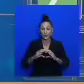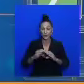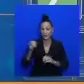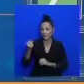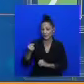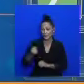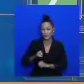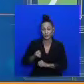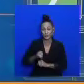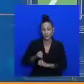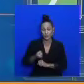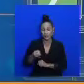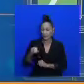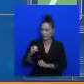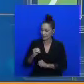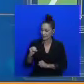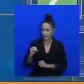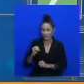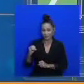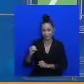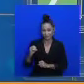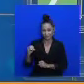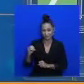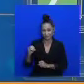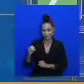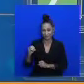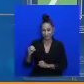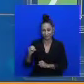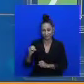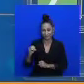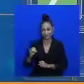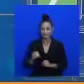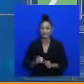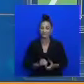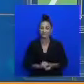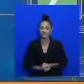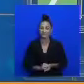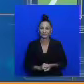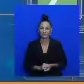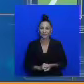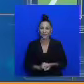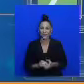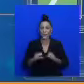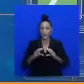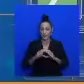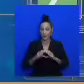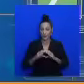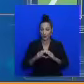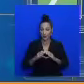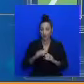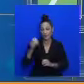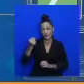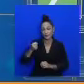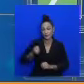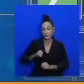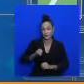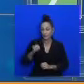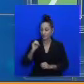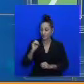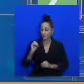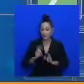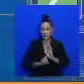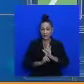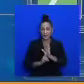Bola branca, número 00. Branca, 00, que corresponde ao número 100